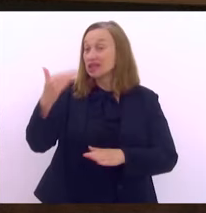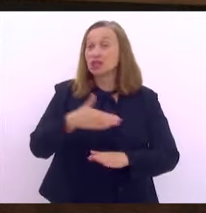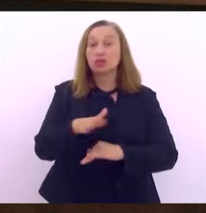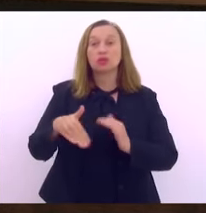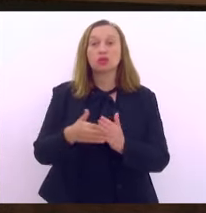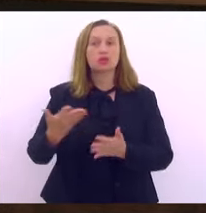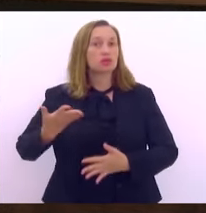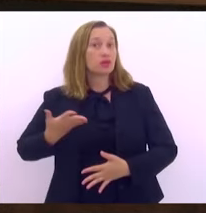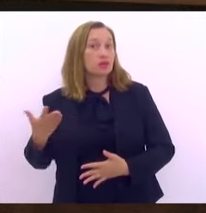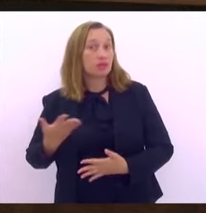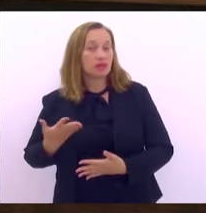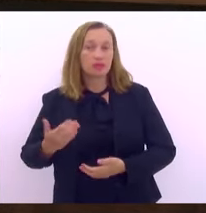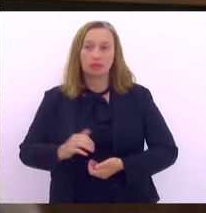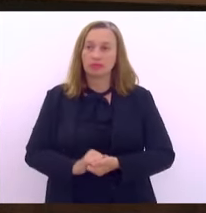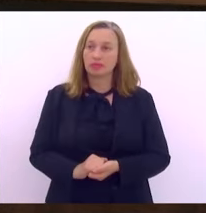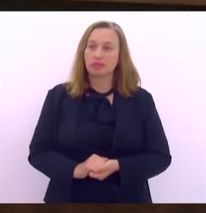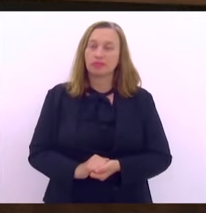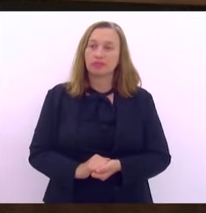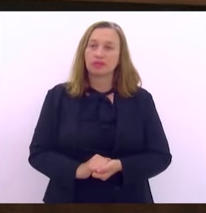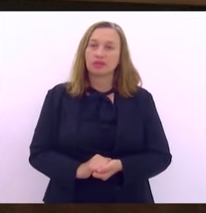pela acolhida que foi